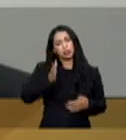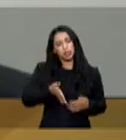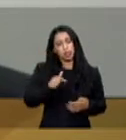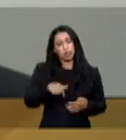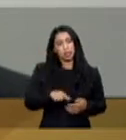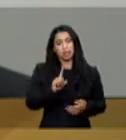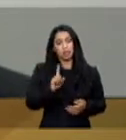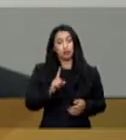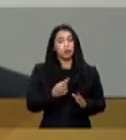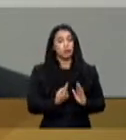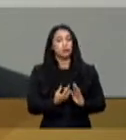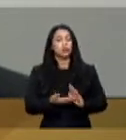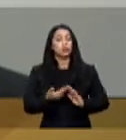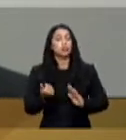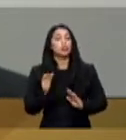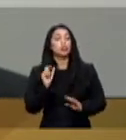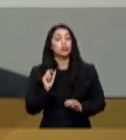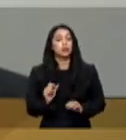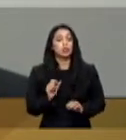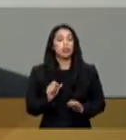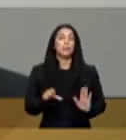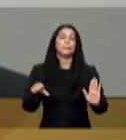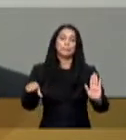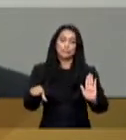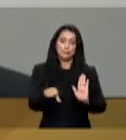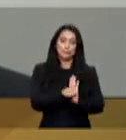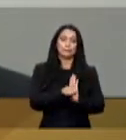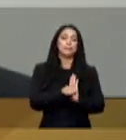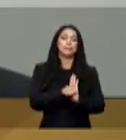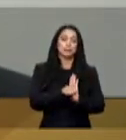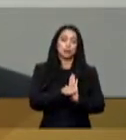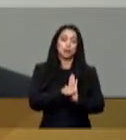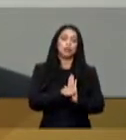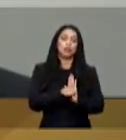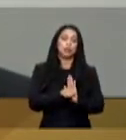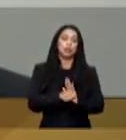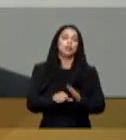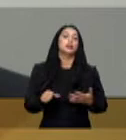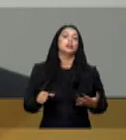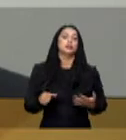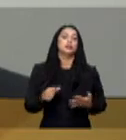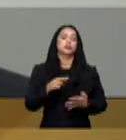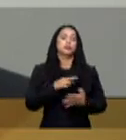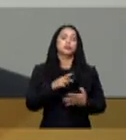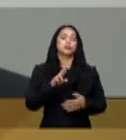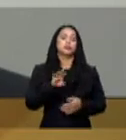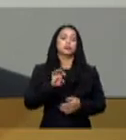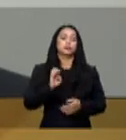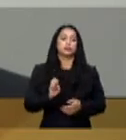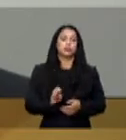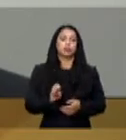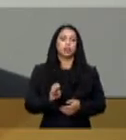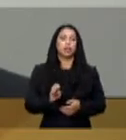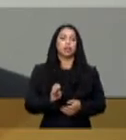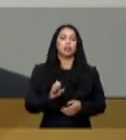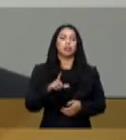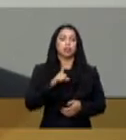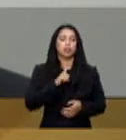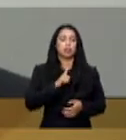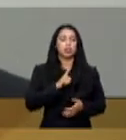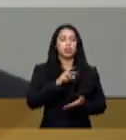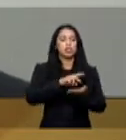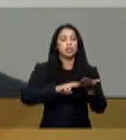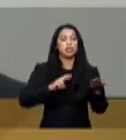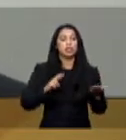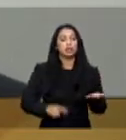que simultaneamente configure infração penal. Precedente no recurso extraordinário 319.556, de relatoria do